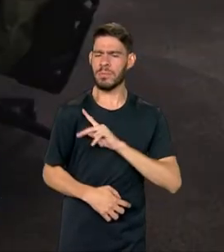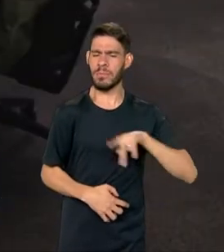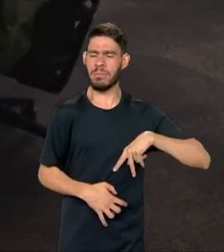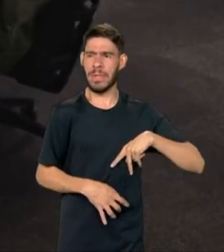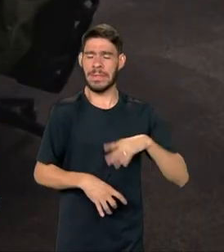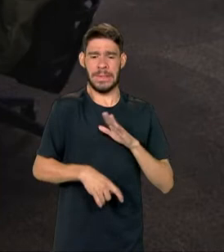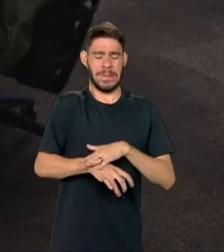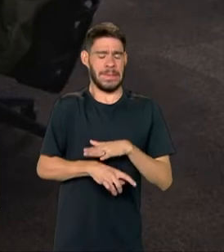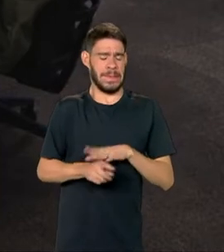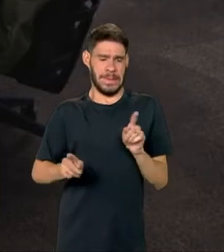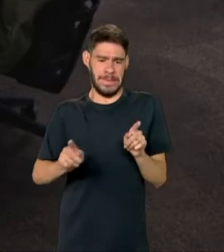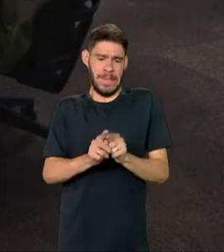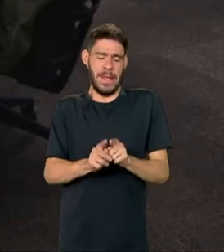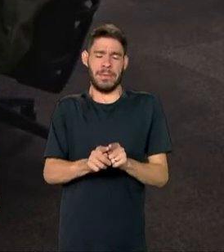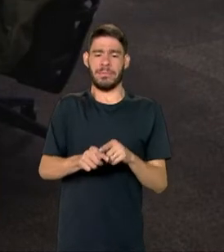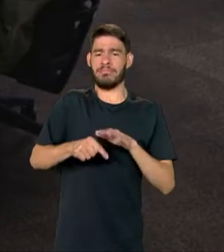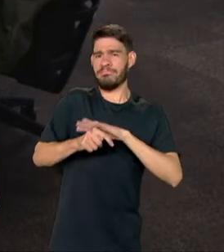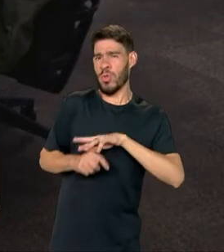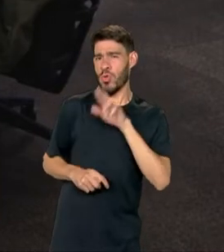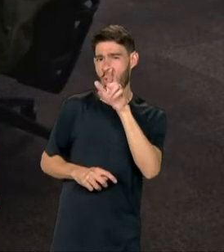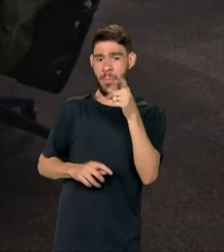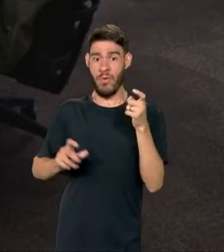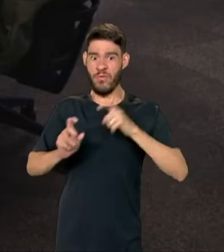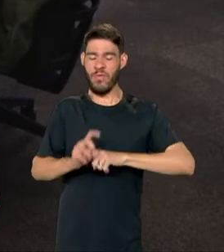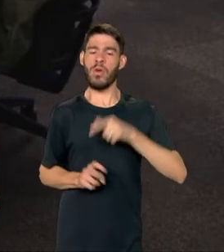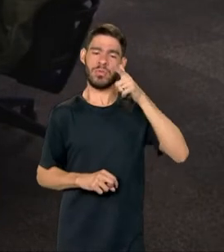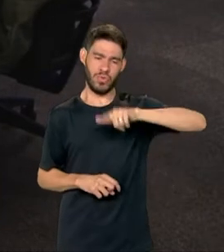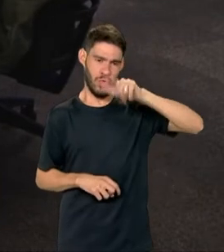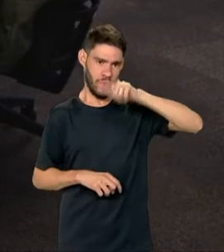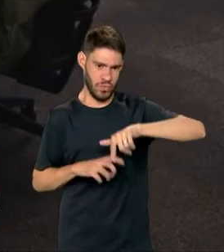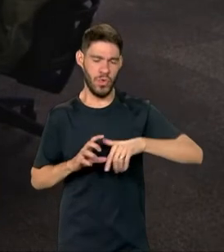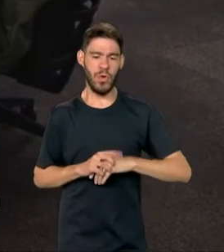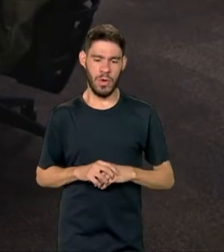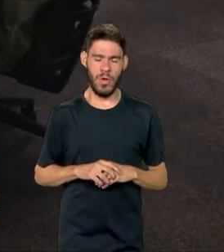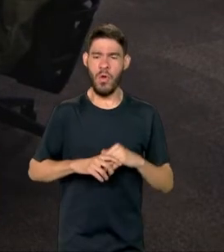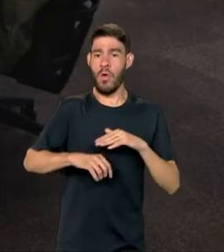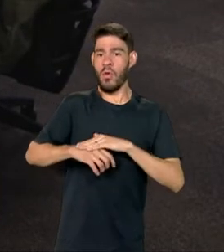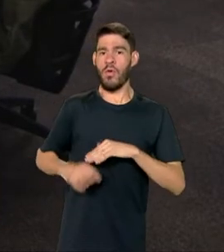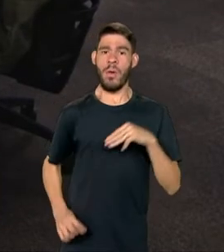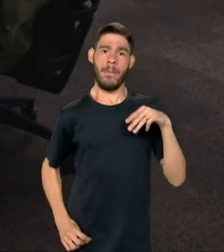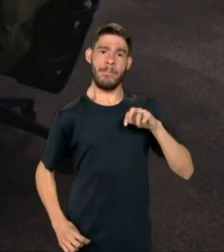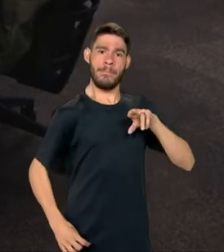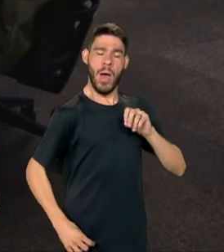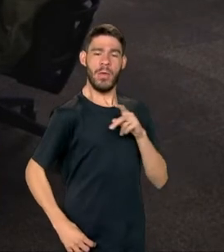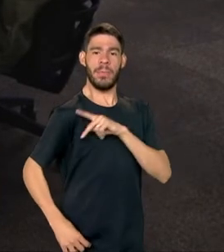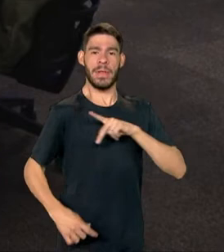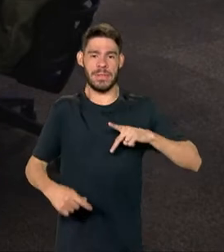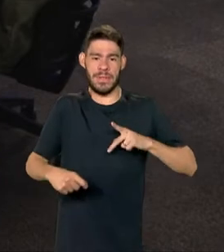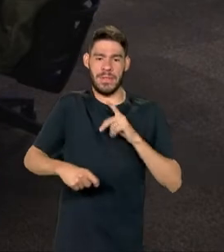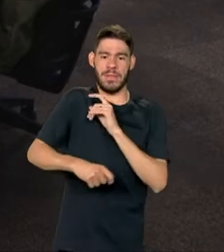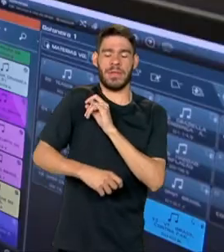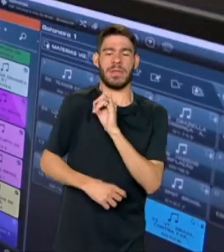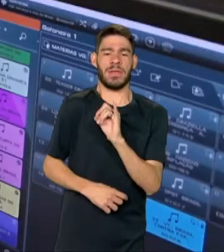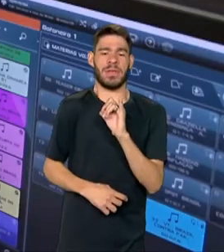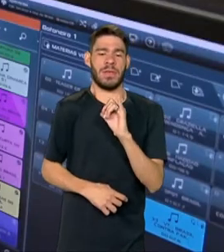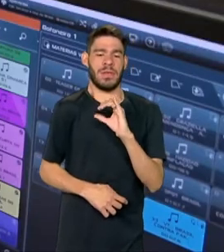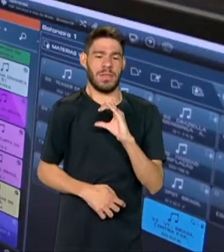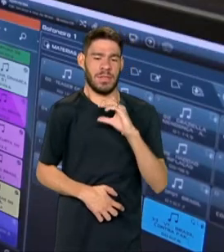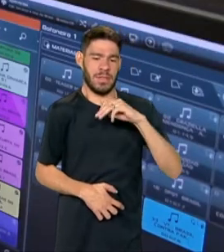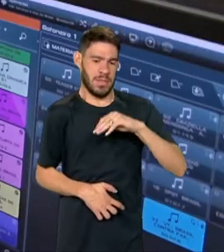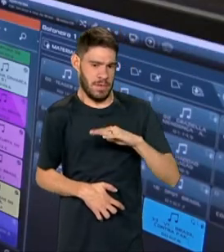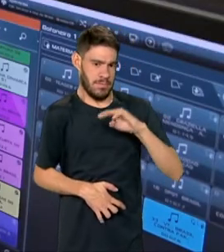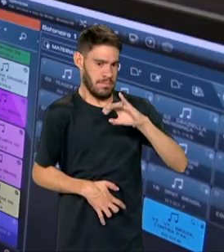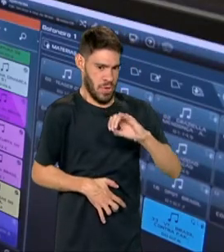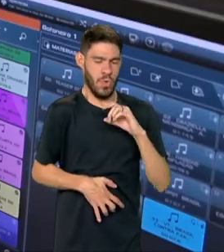tem tanto tempo assim para conversar, mas eu espero que o senhor volte aqui outras vezes. Nós conversamos com Mauro Pires, presidente do Instituto Chico Mendes, sobre